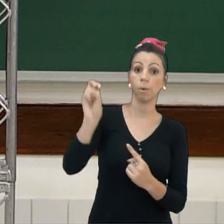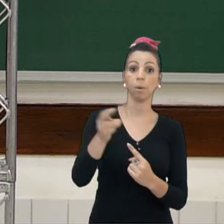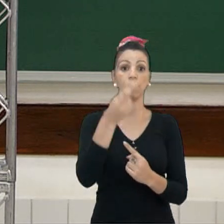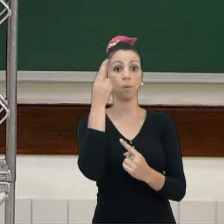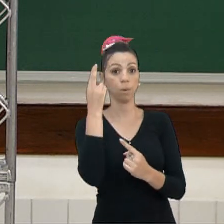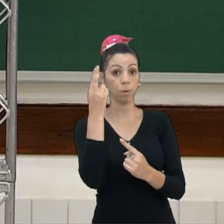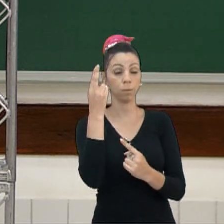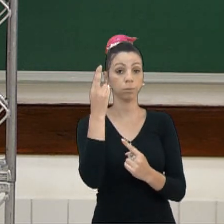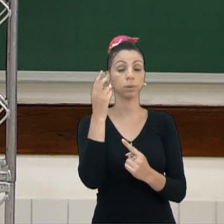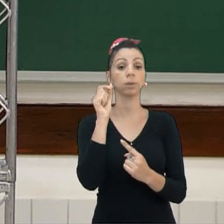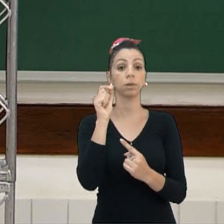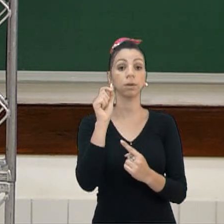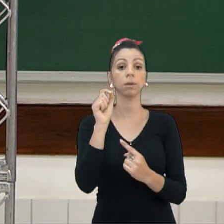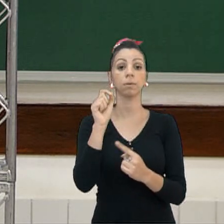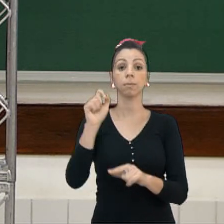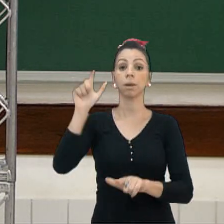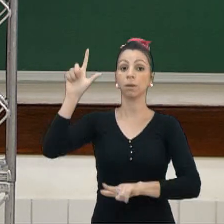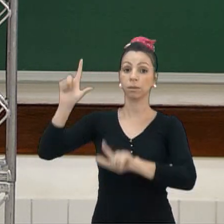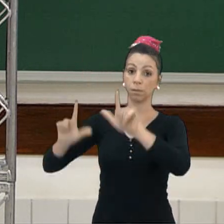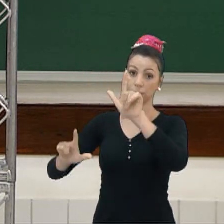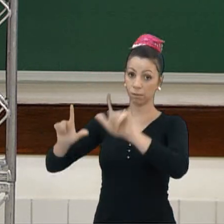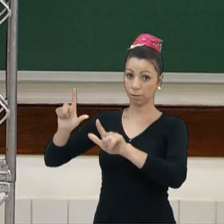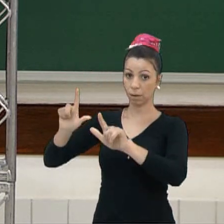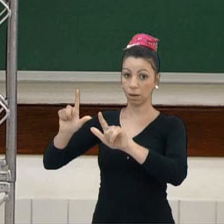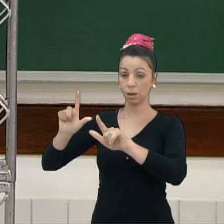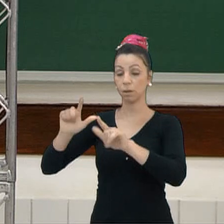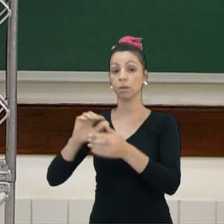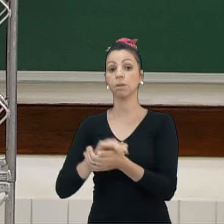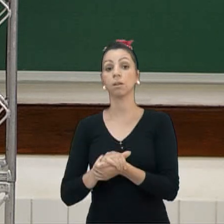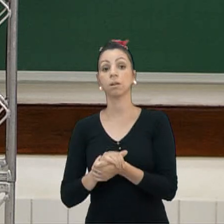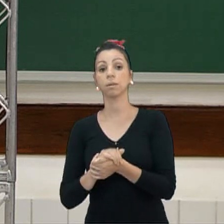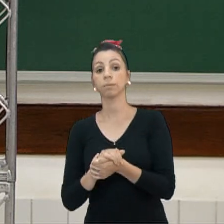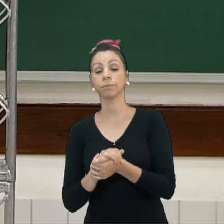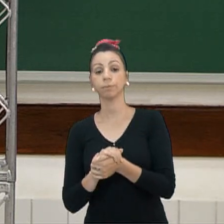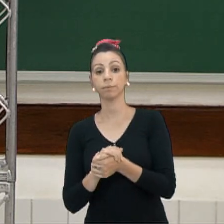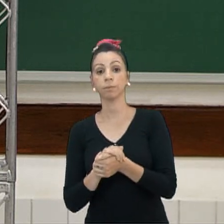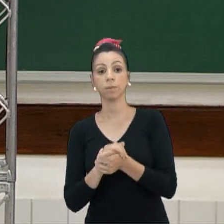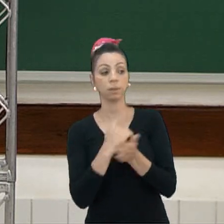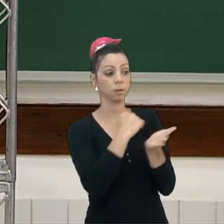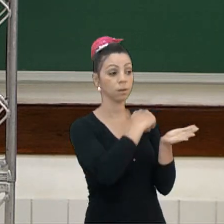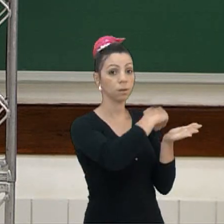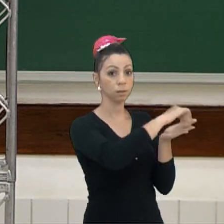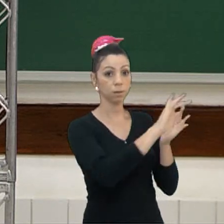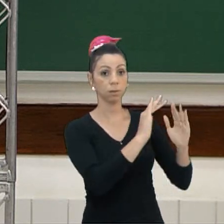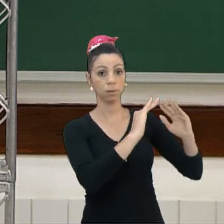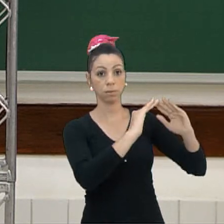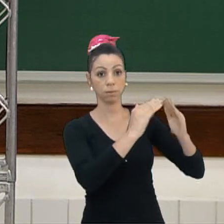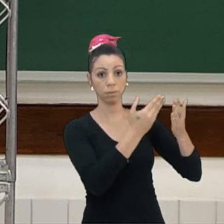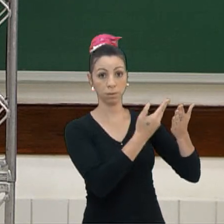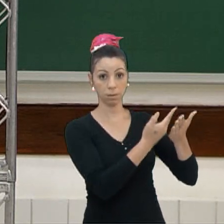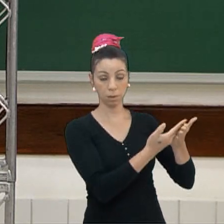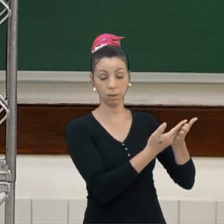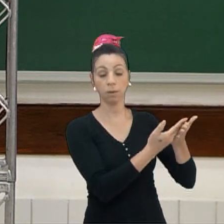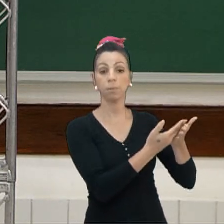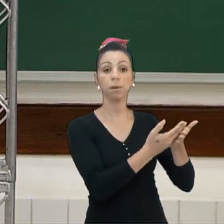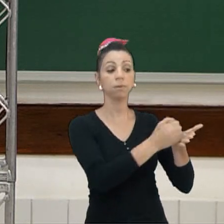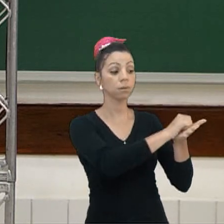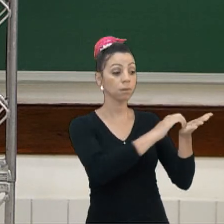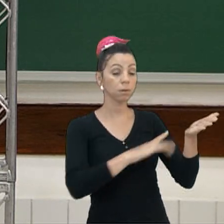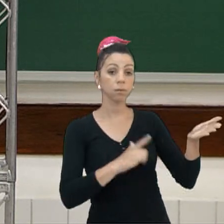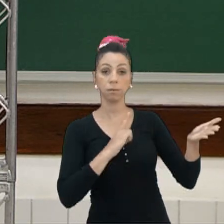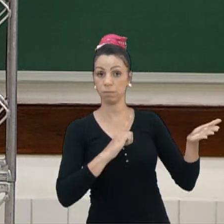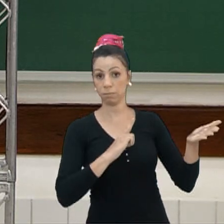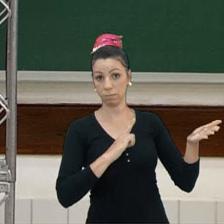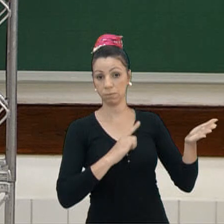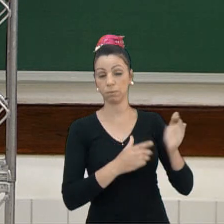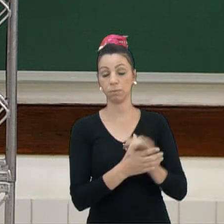TV, depois entre em contato com a sua escola para ver se você tem alguma atividade para ser feita e